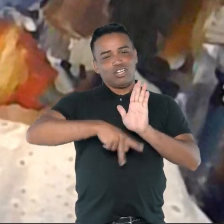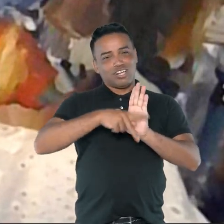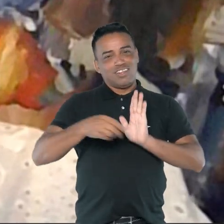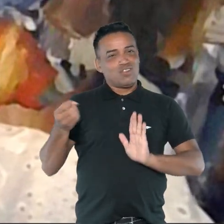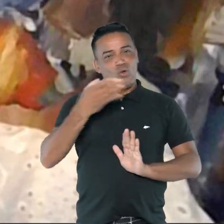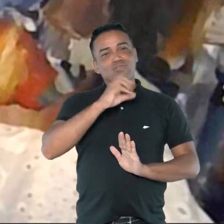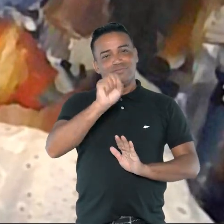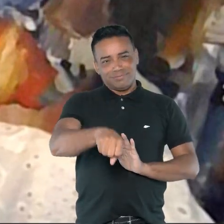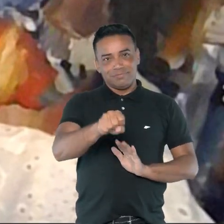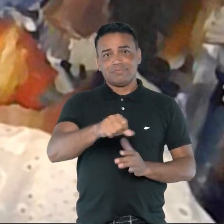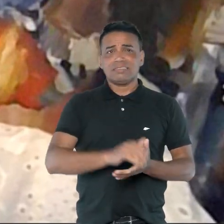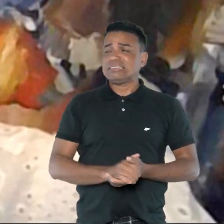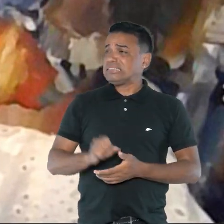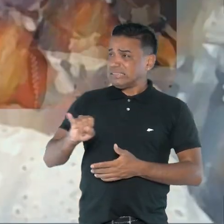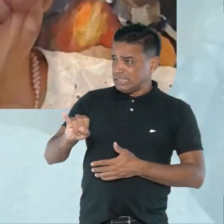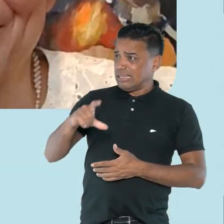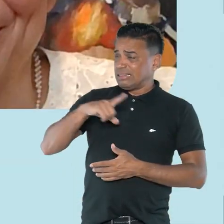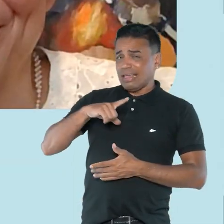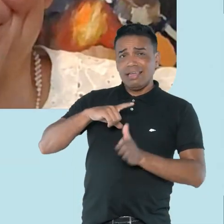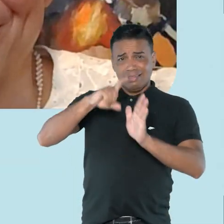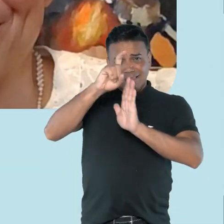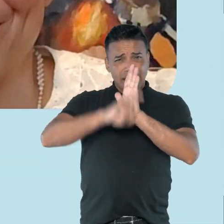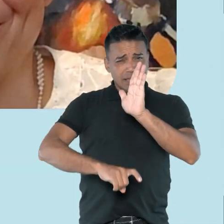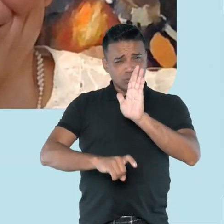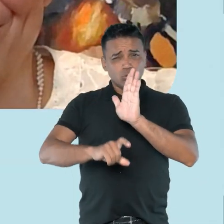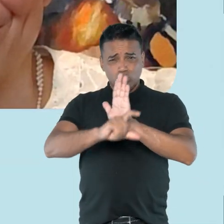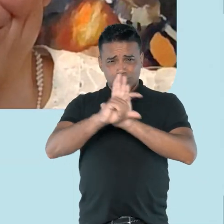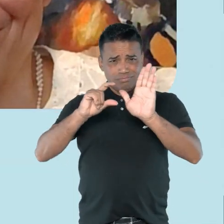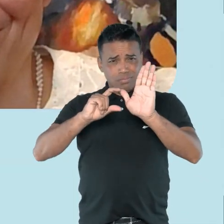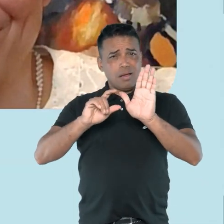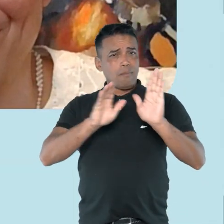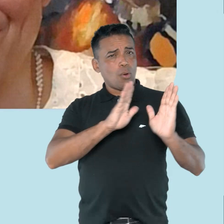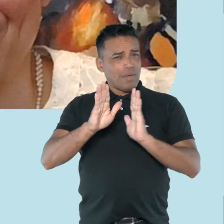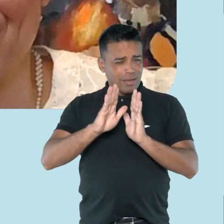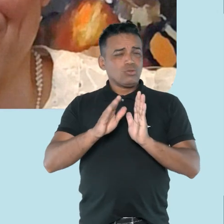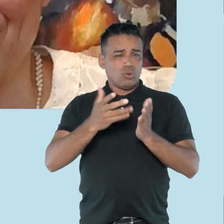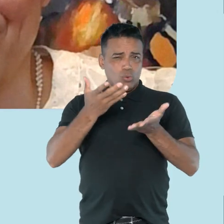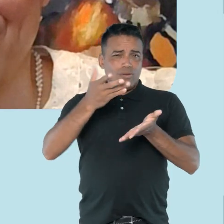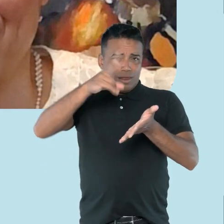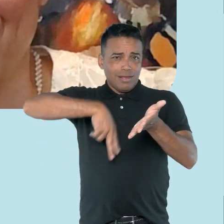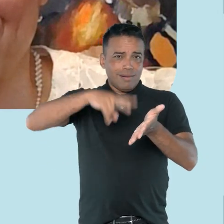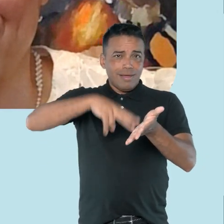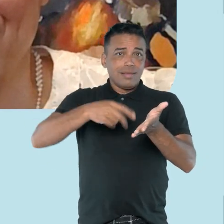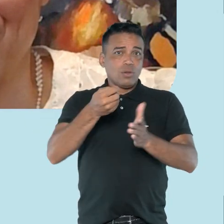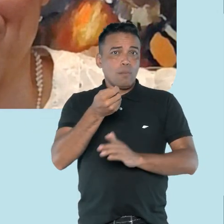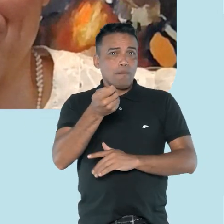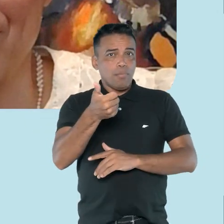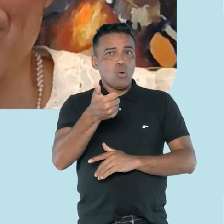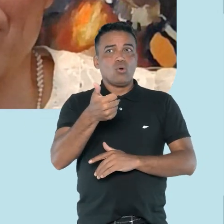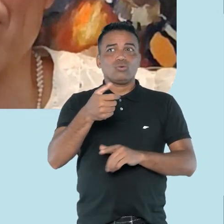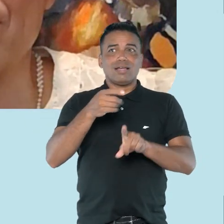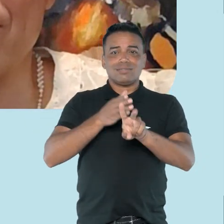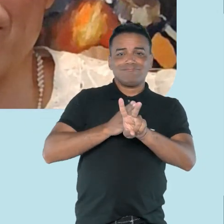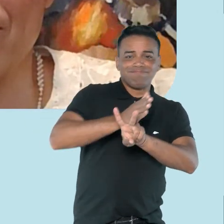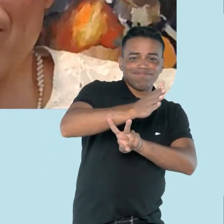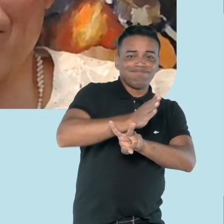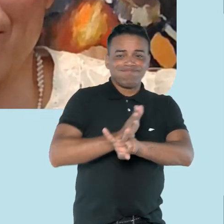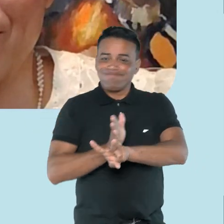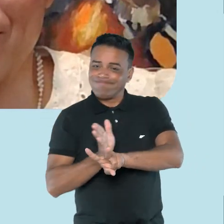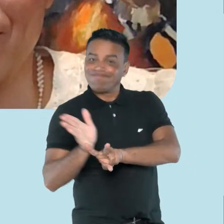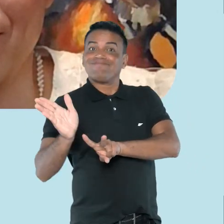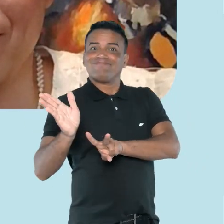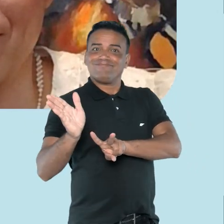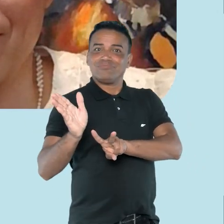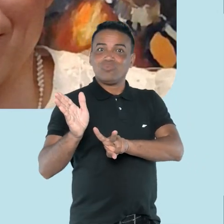eu continuarei. Se você me permite, tem um outro trecho aqui também que eu gostaria de ler, que traz um pouco